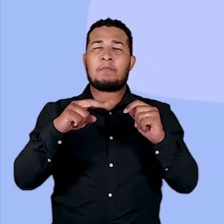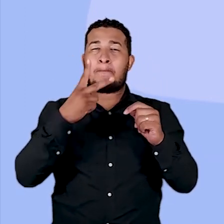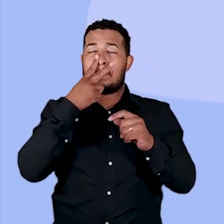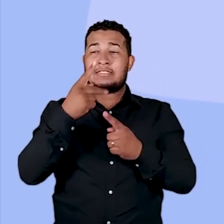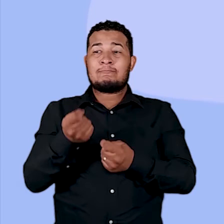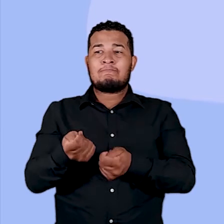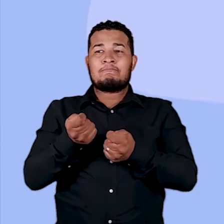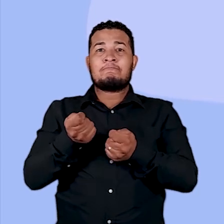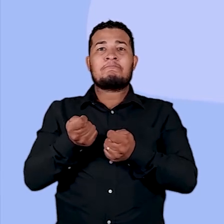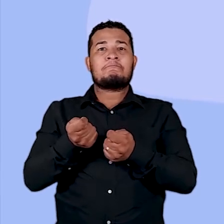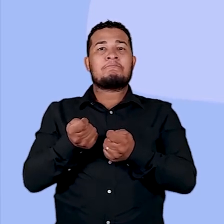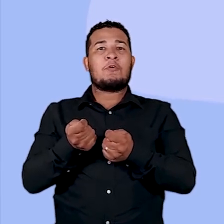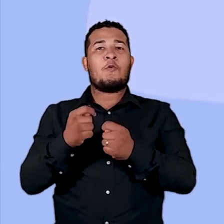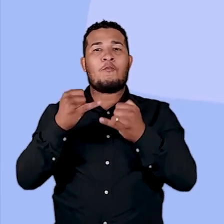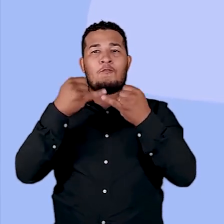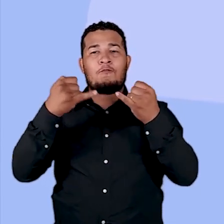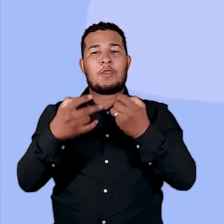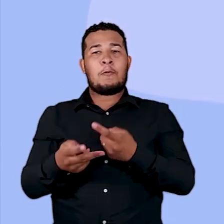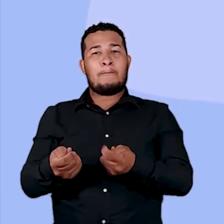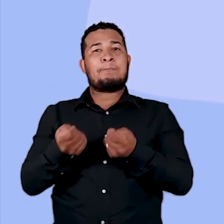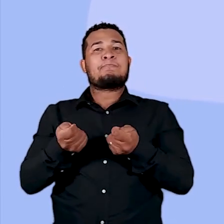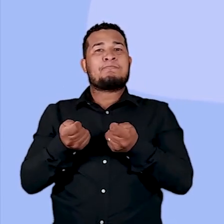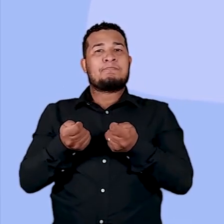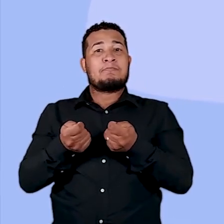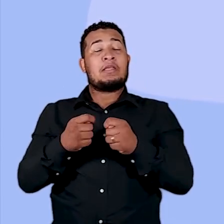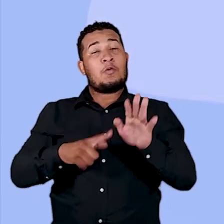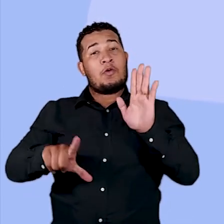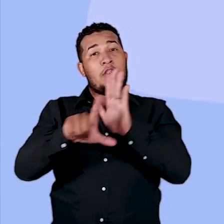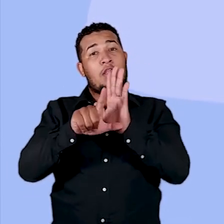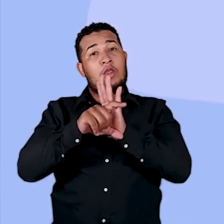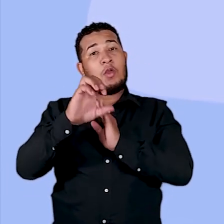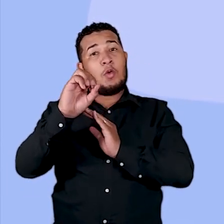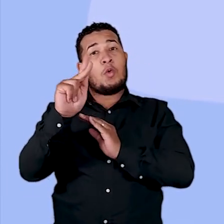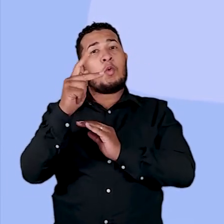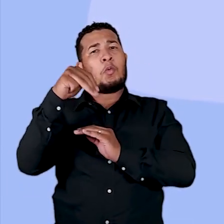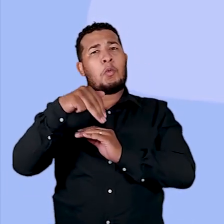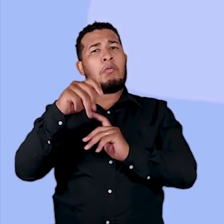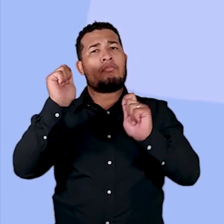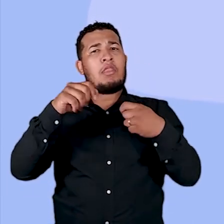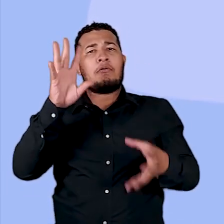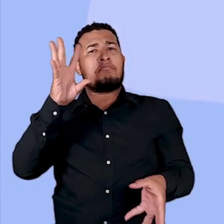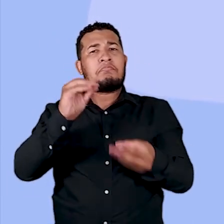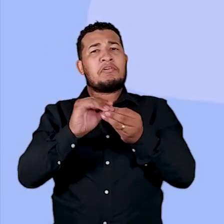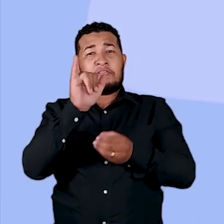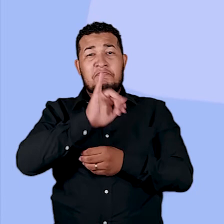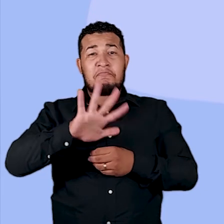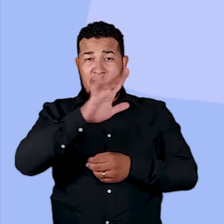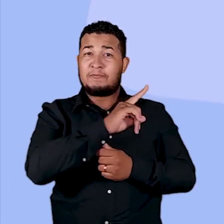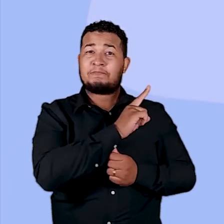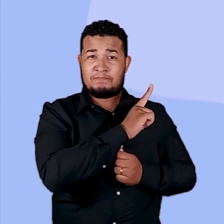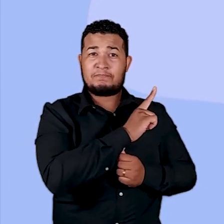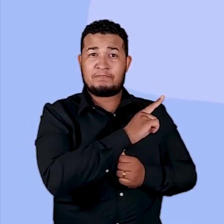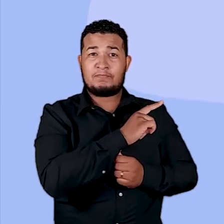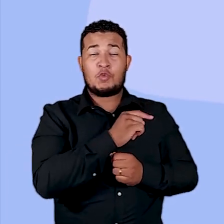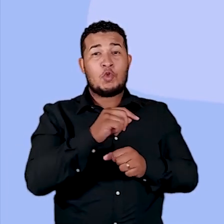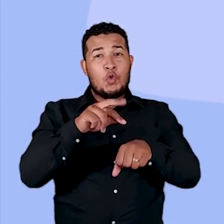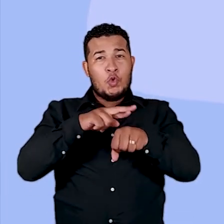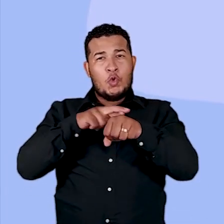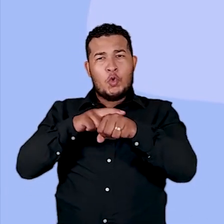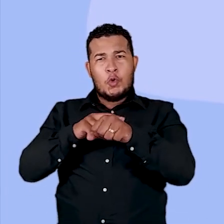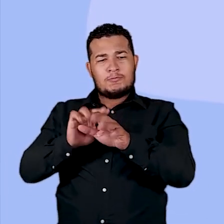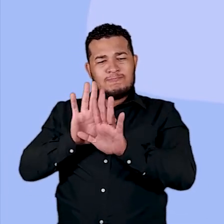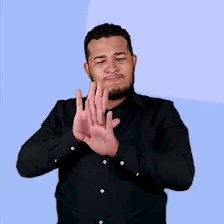Então é como se ele estivesse prendendo esse nosso fio. Então a lei de Ohm pode ser resumida totalmente nessa imagem aí. O